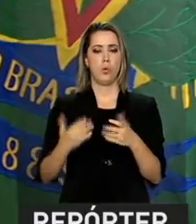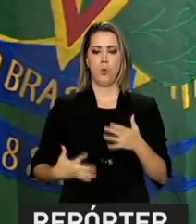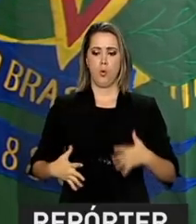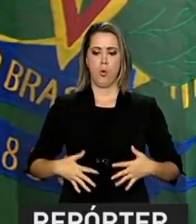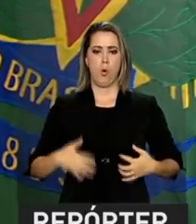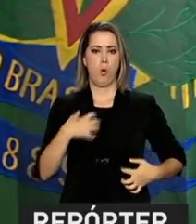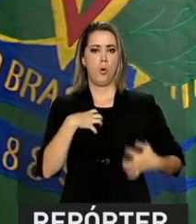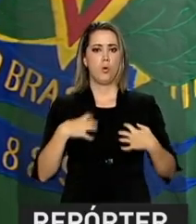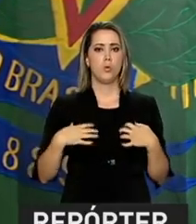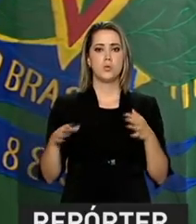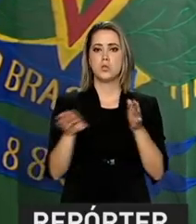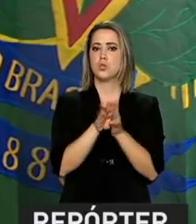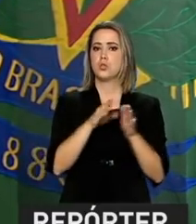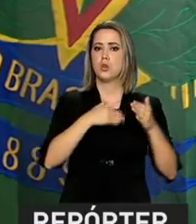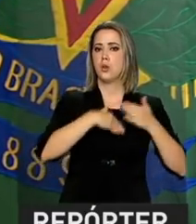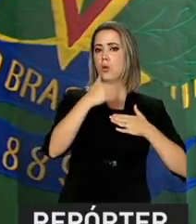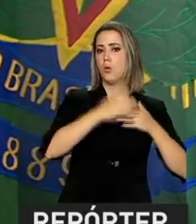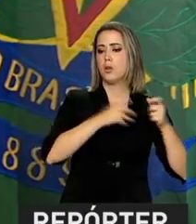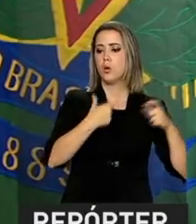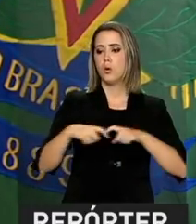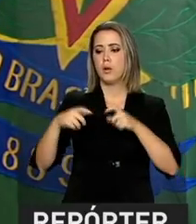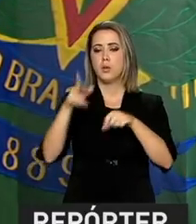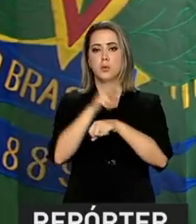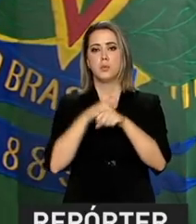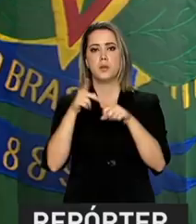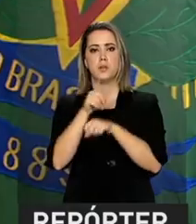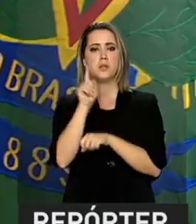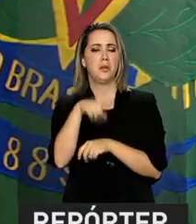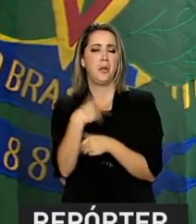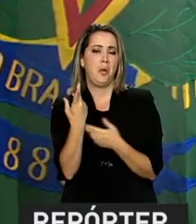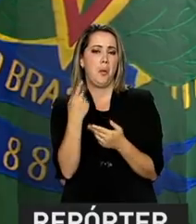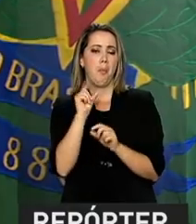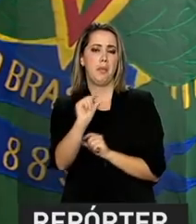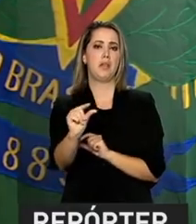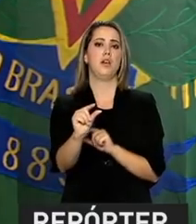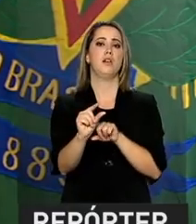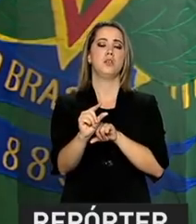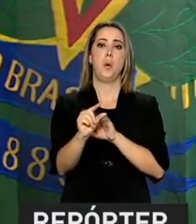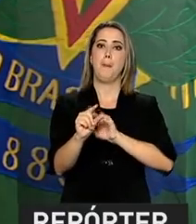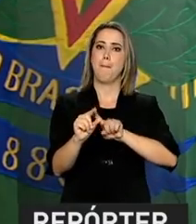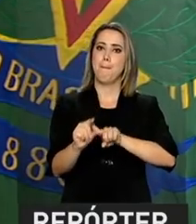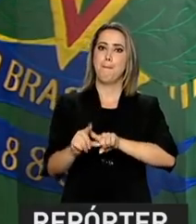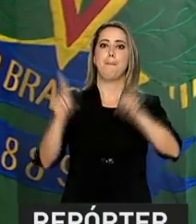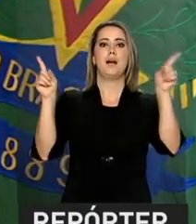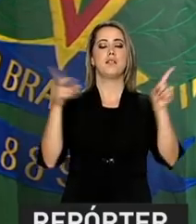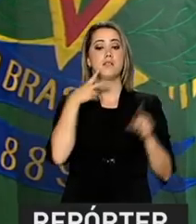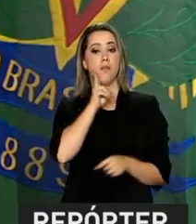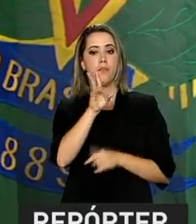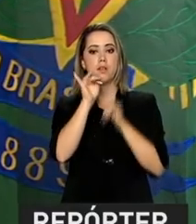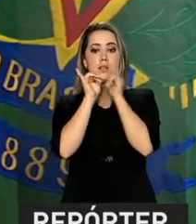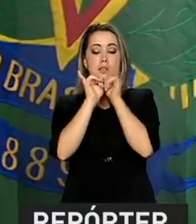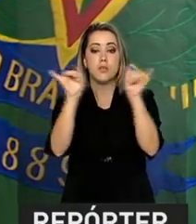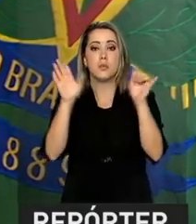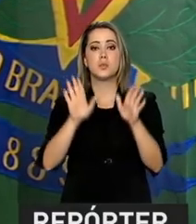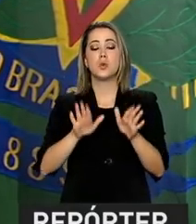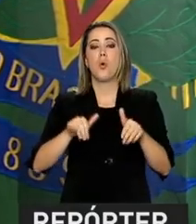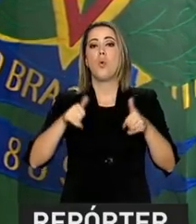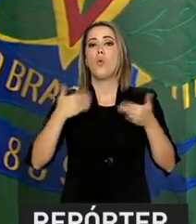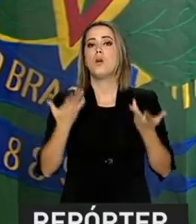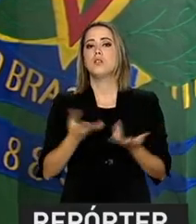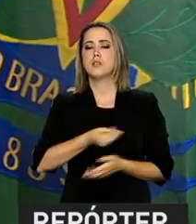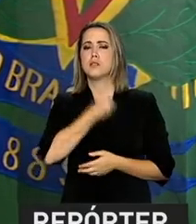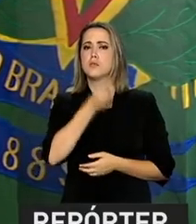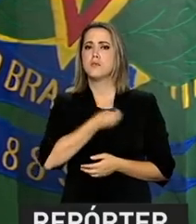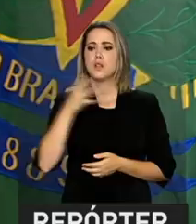a qualquer lugar do país. Parece uma coisa trivial, frugal, de pouca significação, mas podem verificar o noticiário e verificar quantas